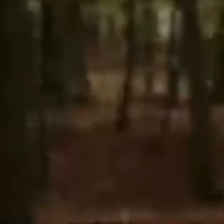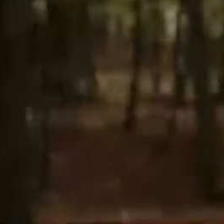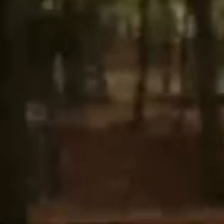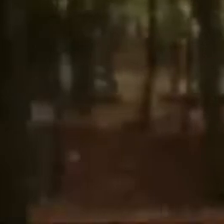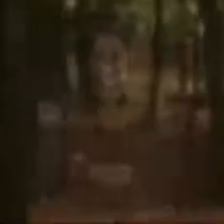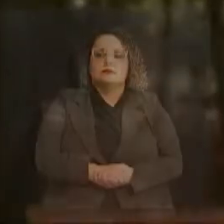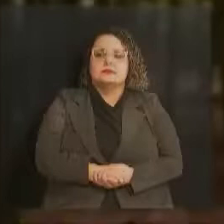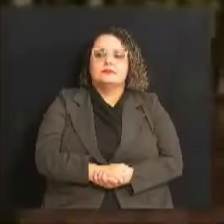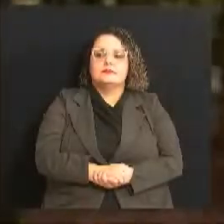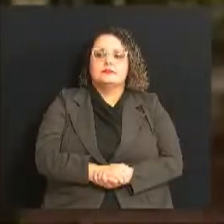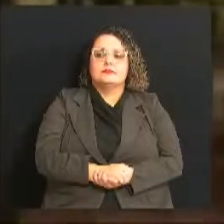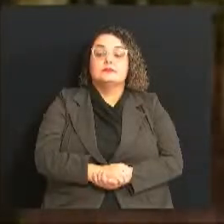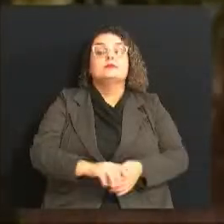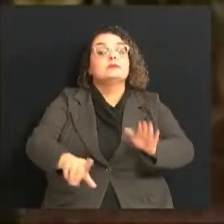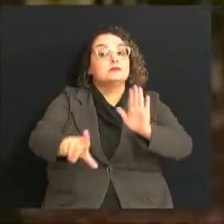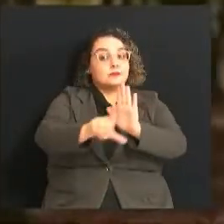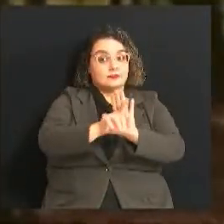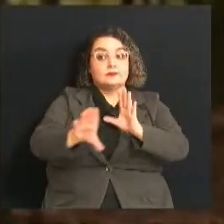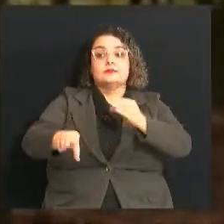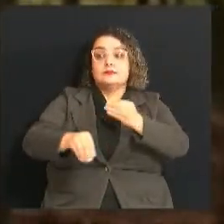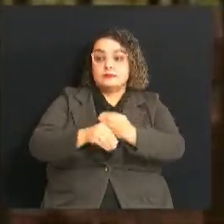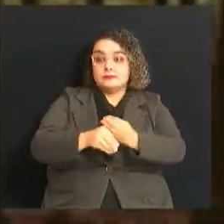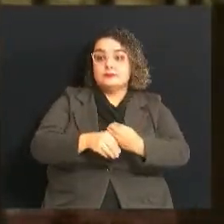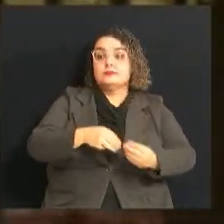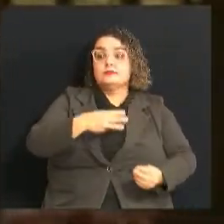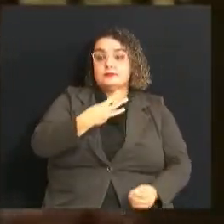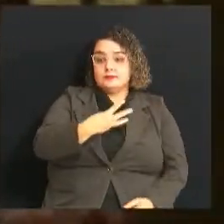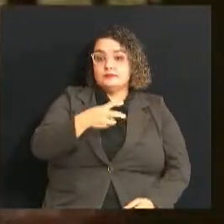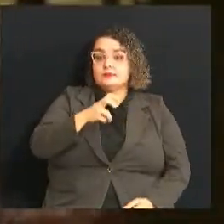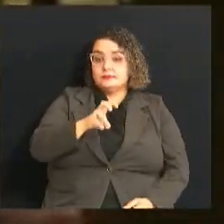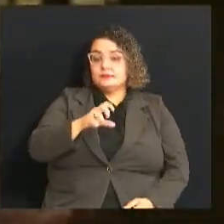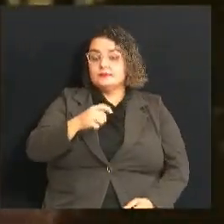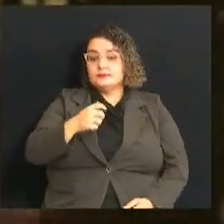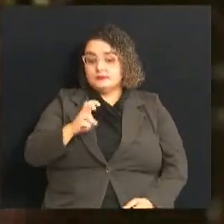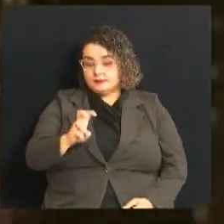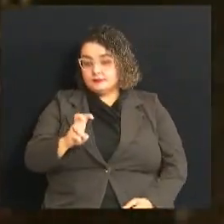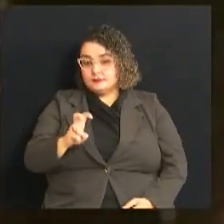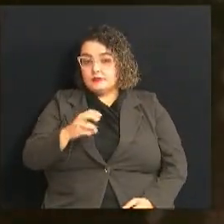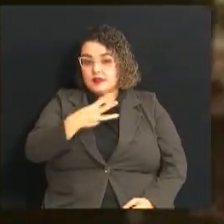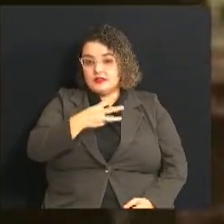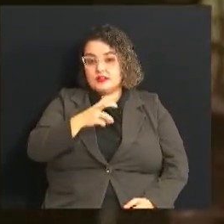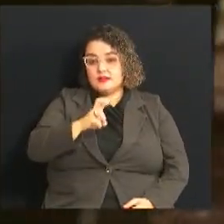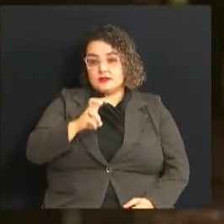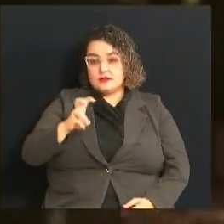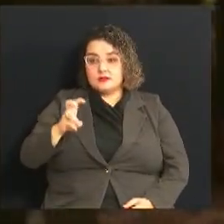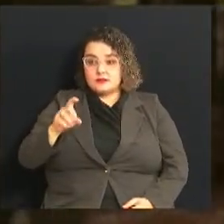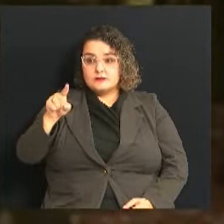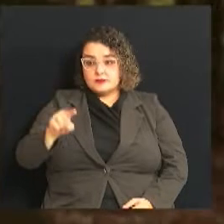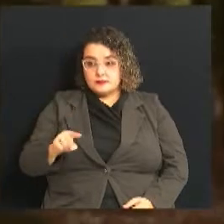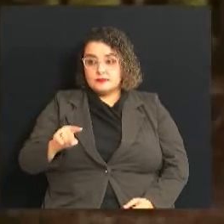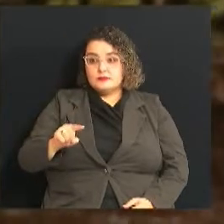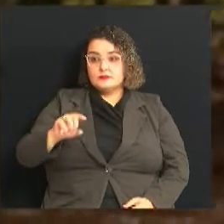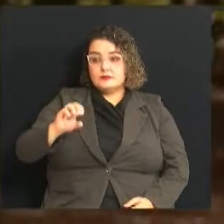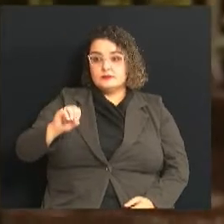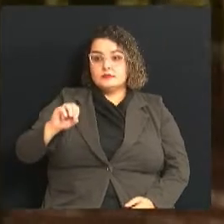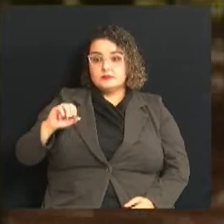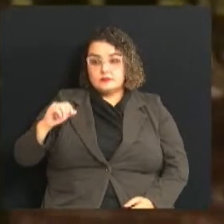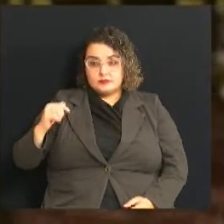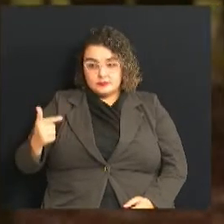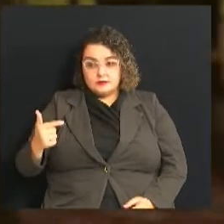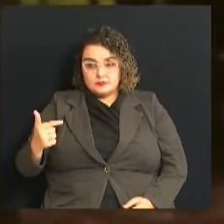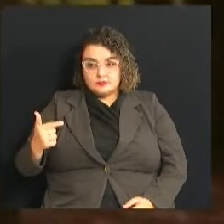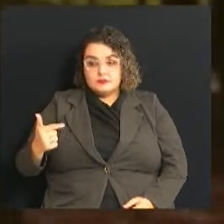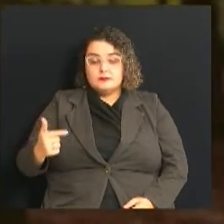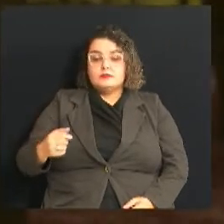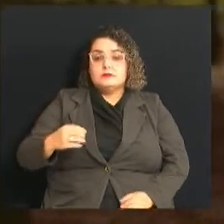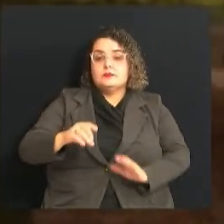A Lei Complementar número 355, de 18 de maio de 2022, publicada no Diário Oficial do Município